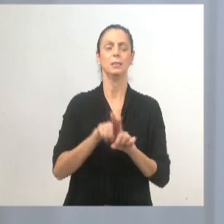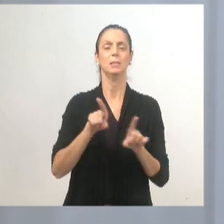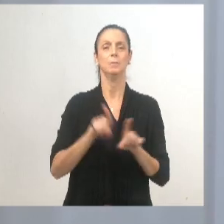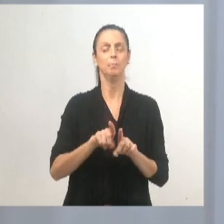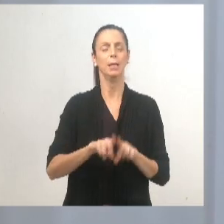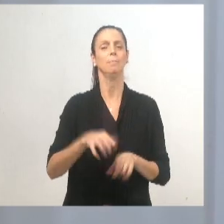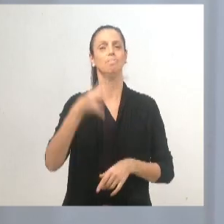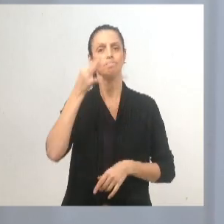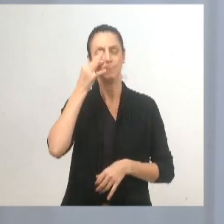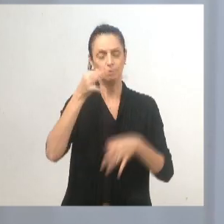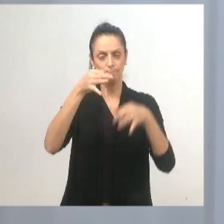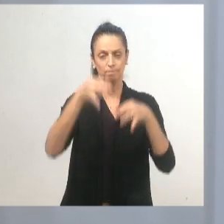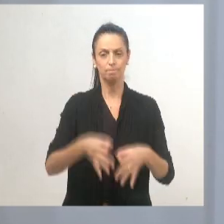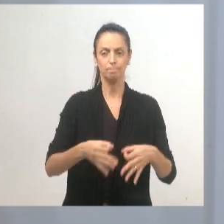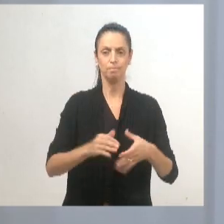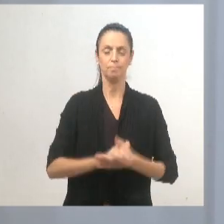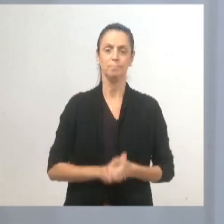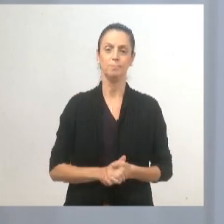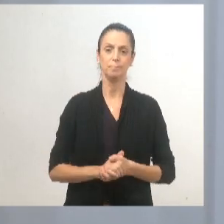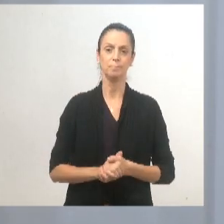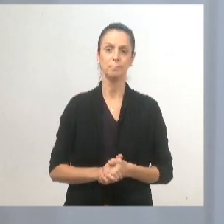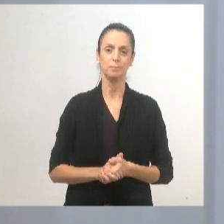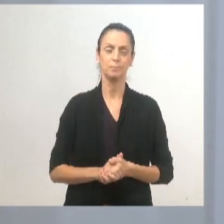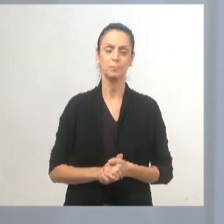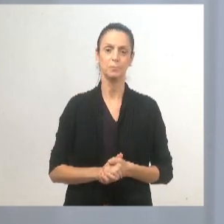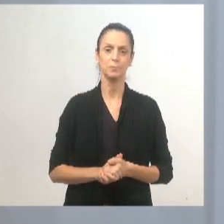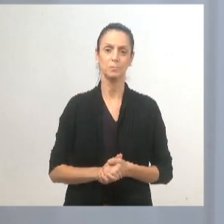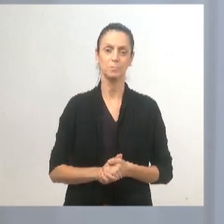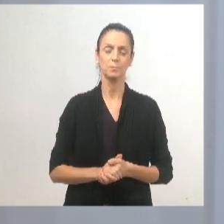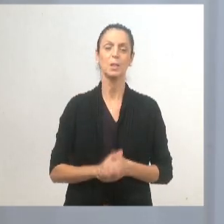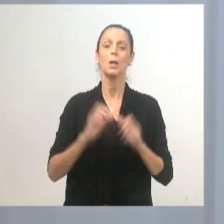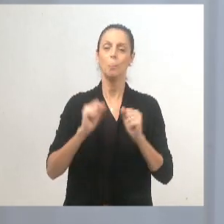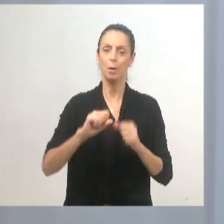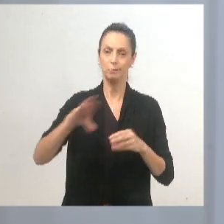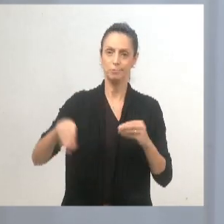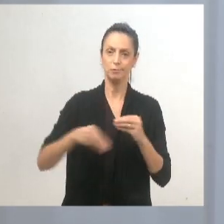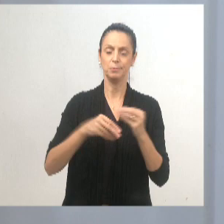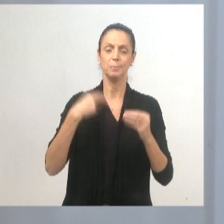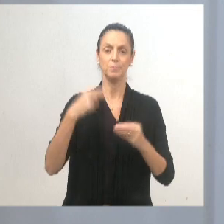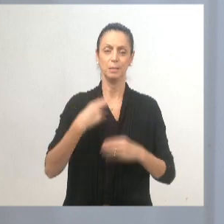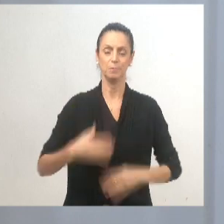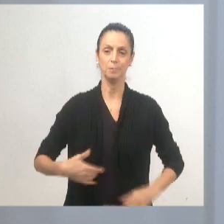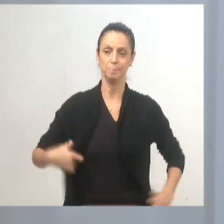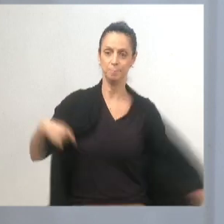chão. Destaco cedo a parte ao vereador.